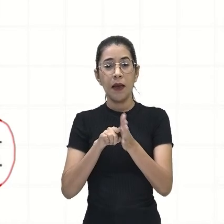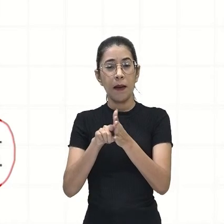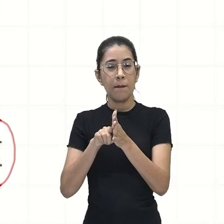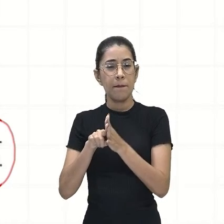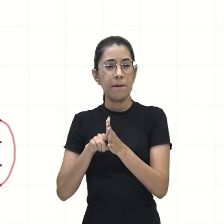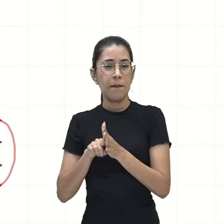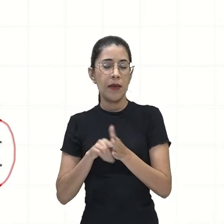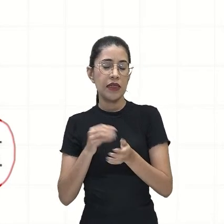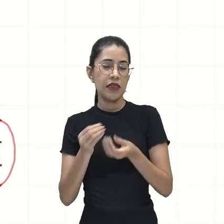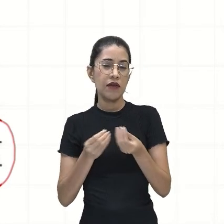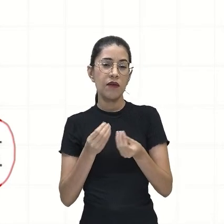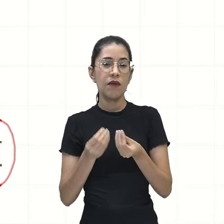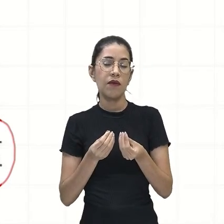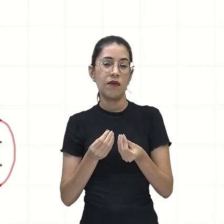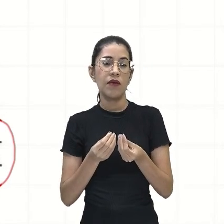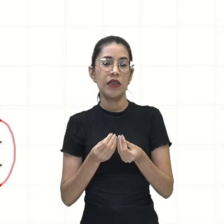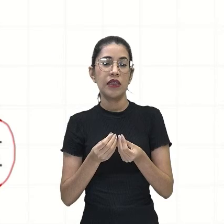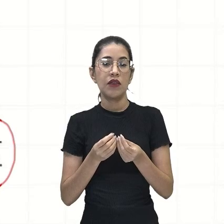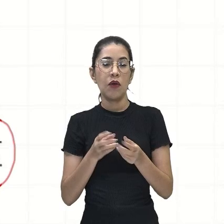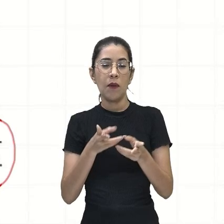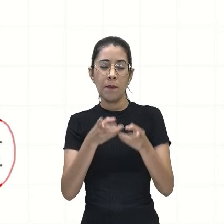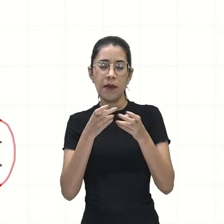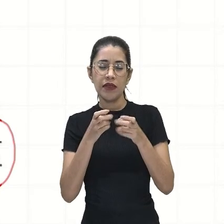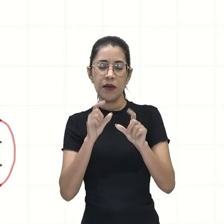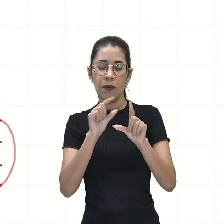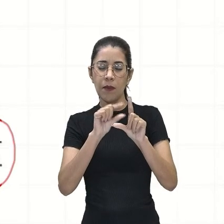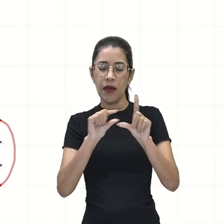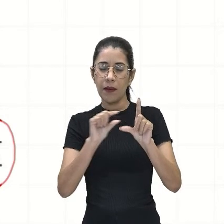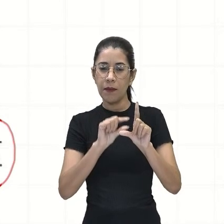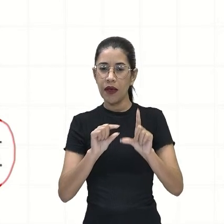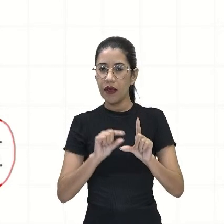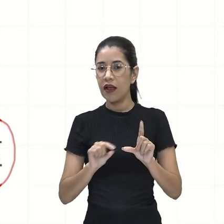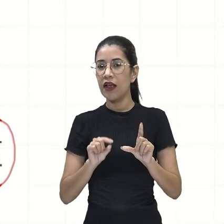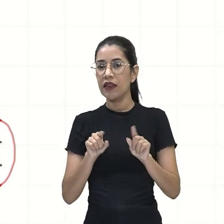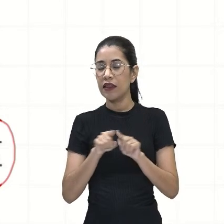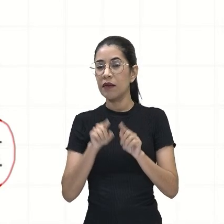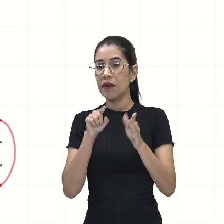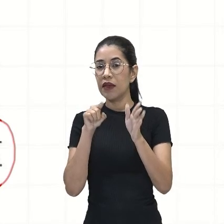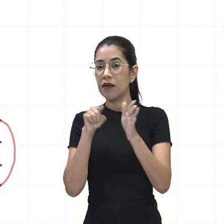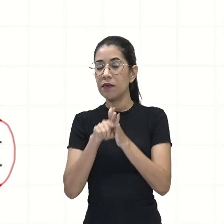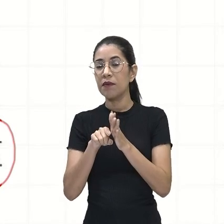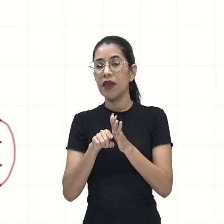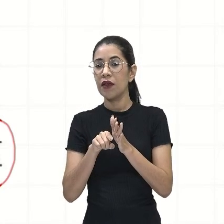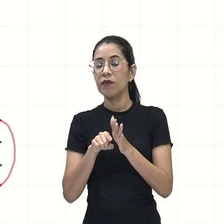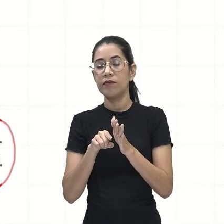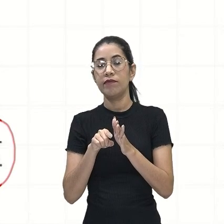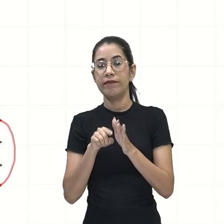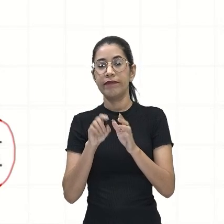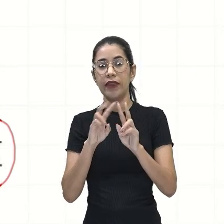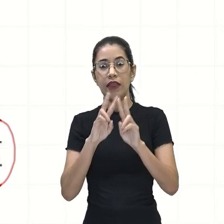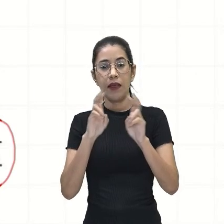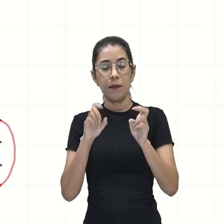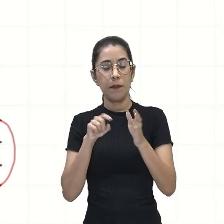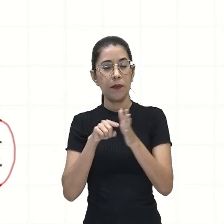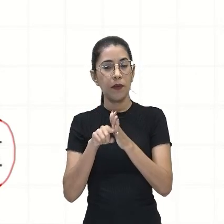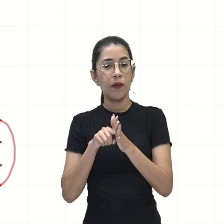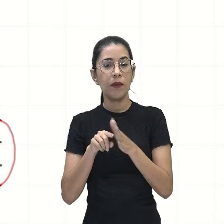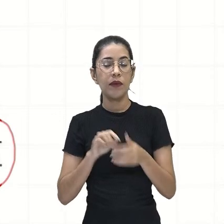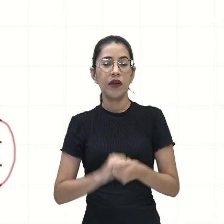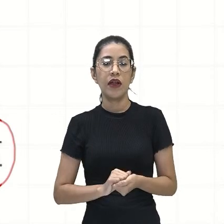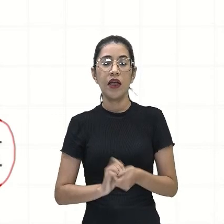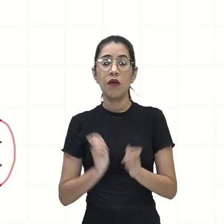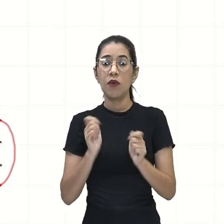Eu só de ler as informações da legenda, da pergunta que foi feita, eu consigo ter